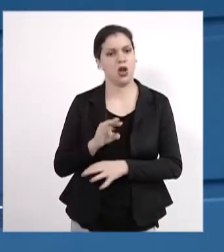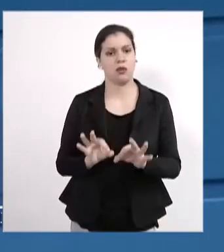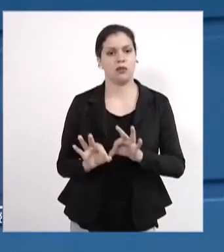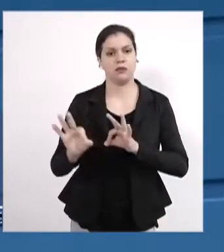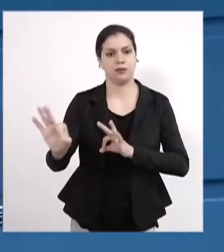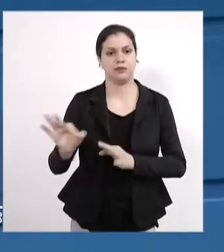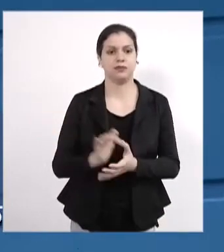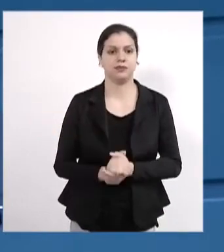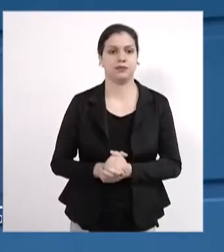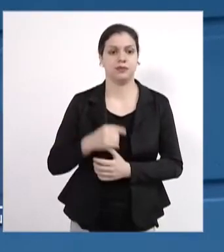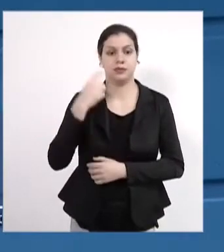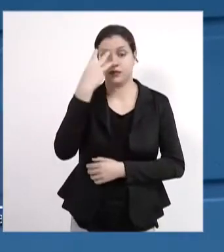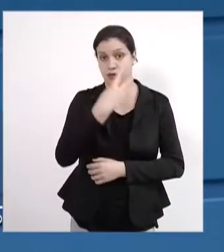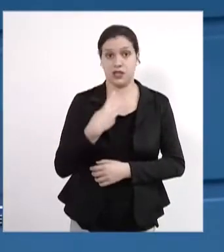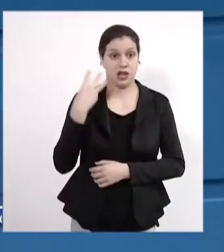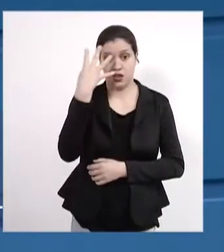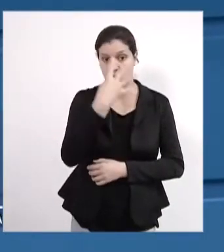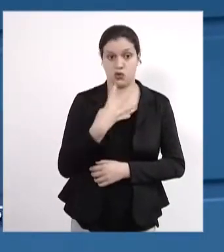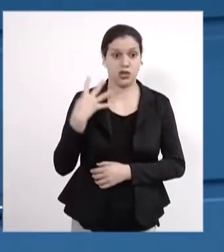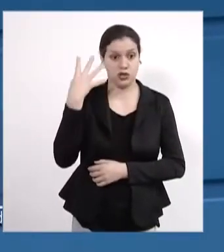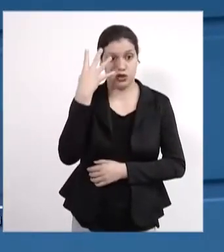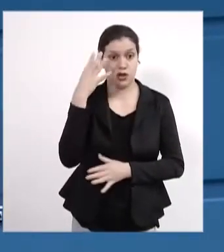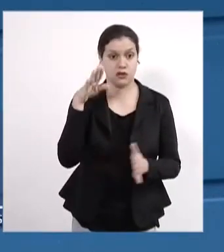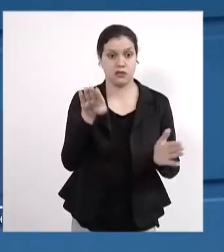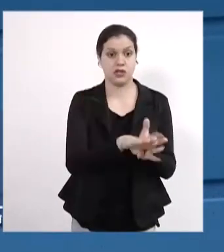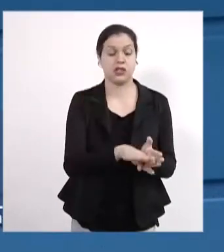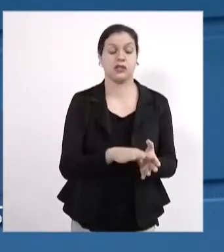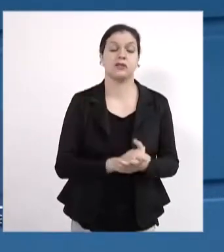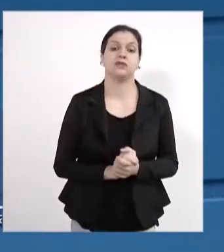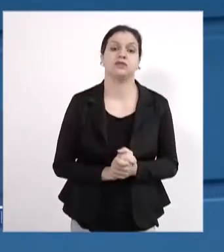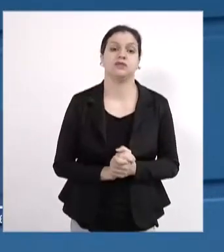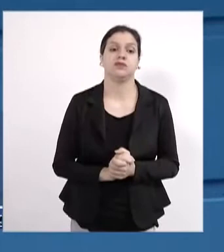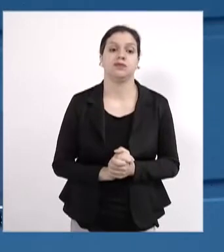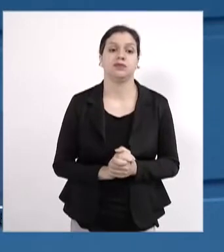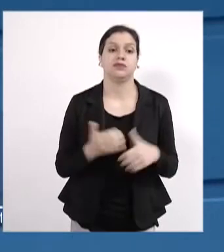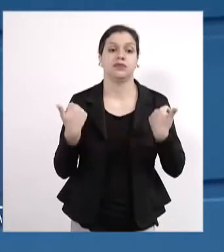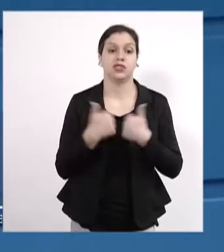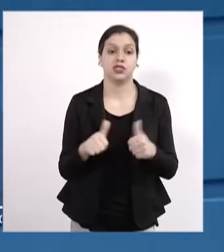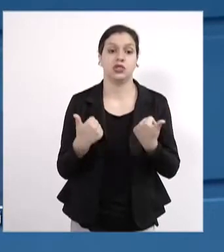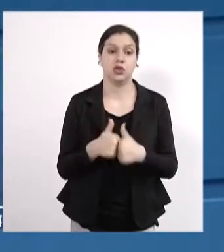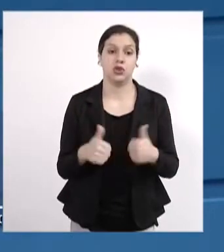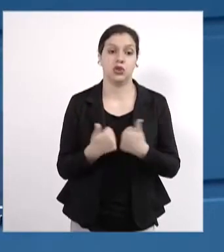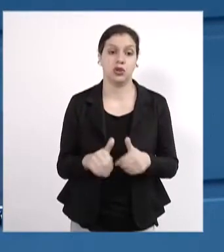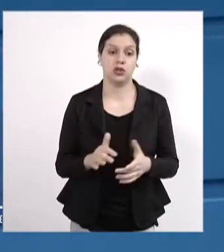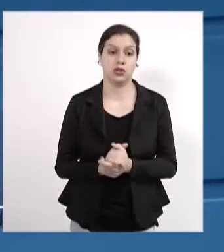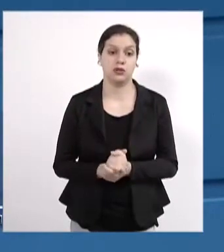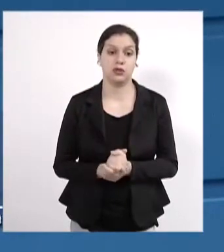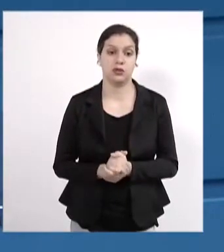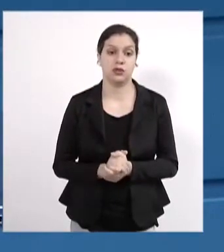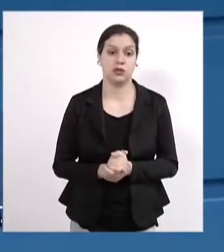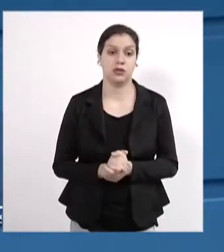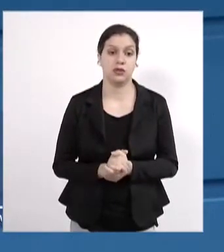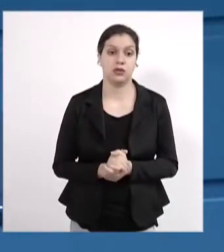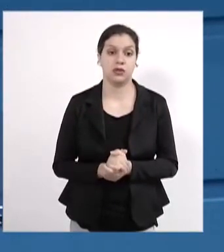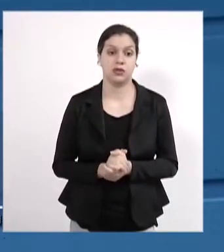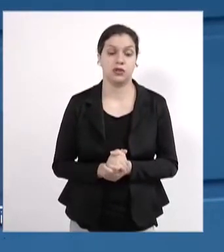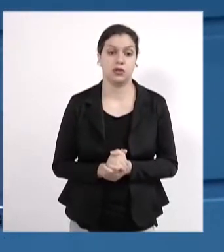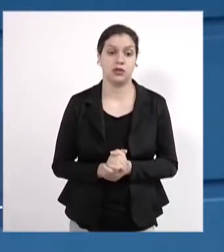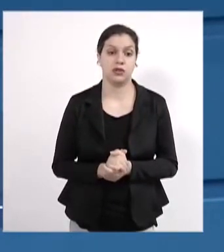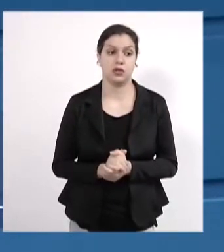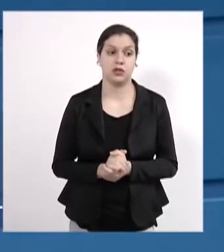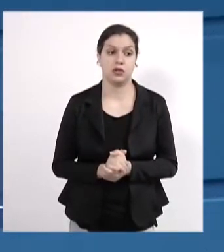3, 4 horas para chegar de ônibus no trânsito infernal de São Paulo, e nunca impediu que nós nos destacássemos entre um